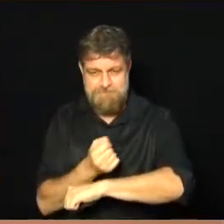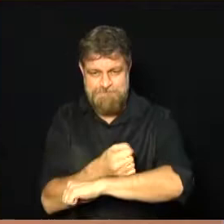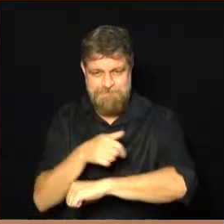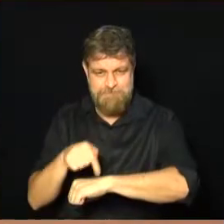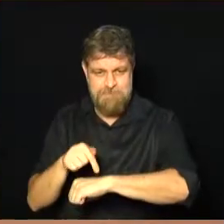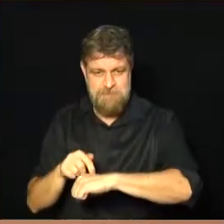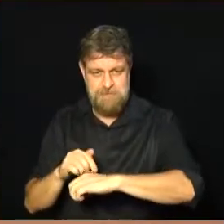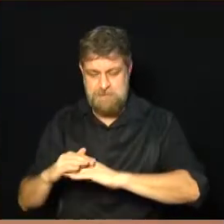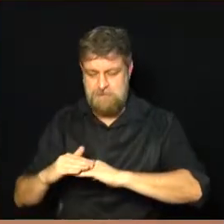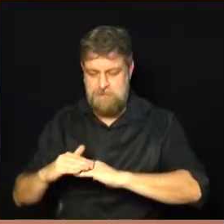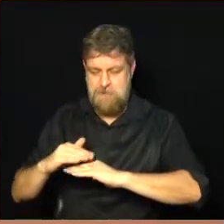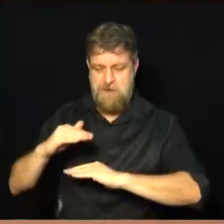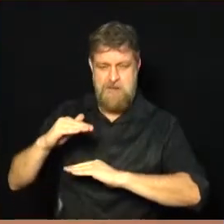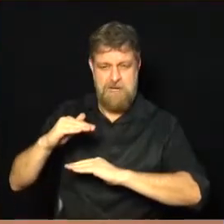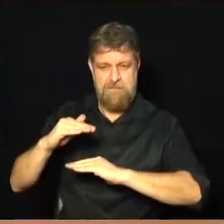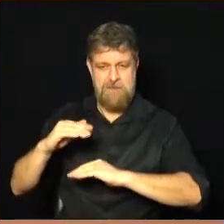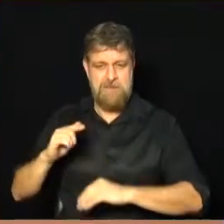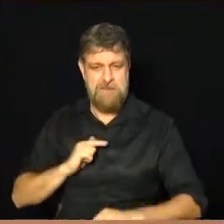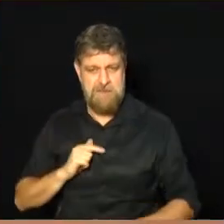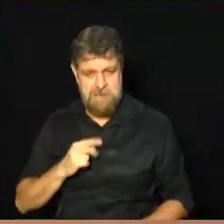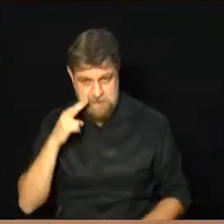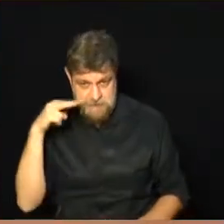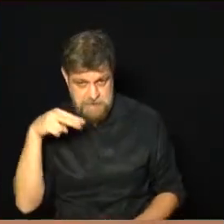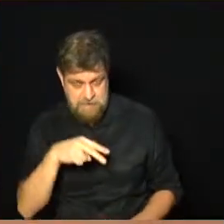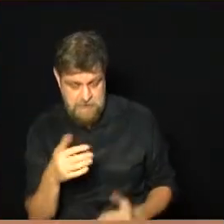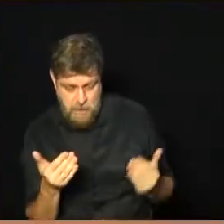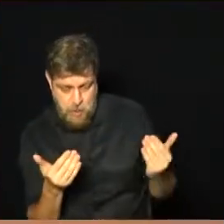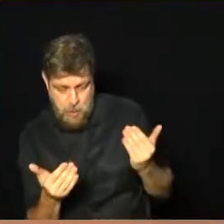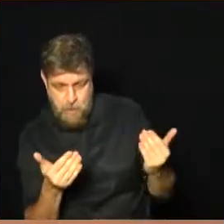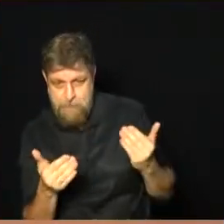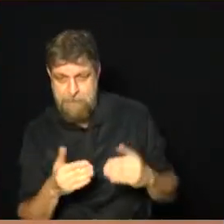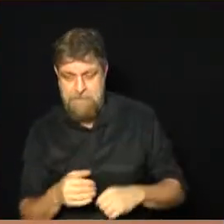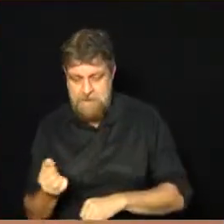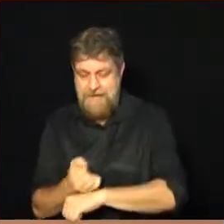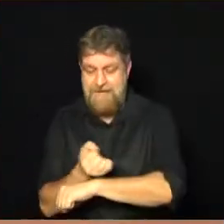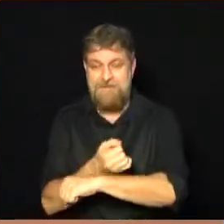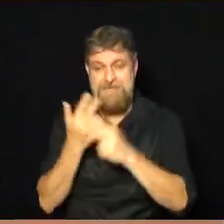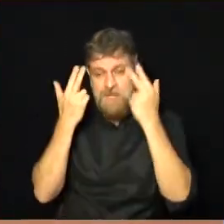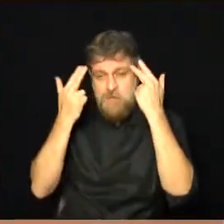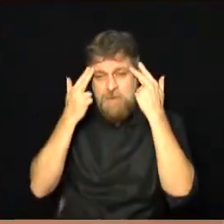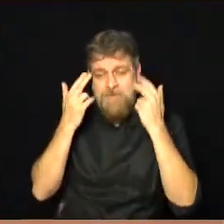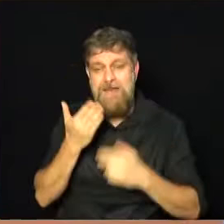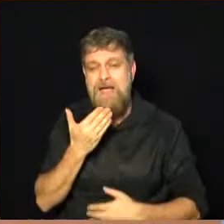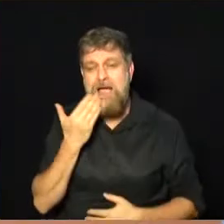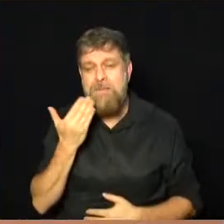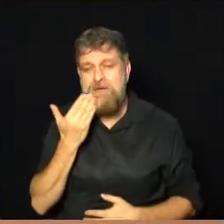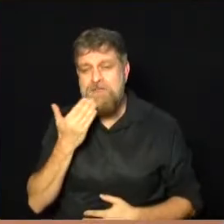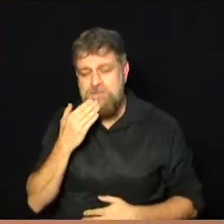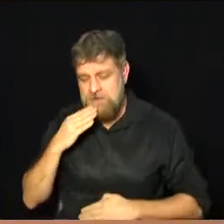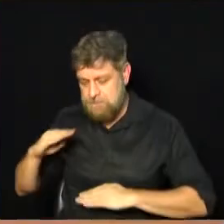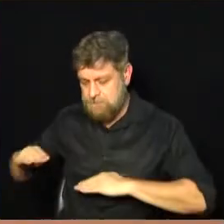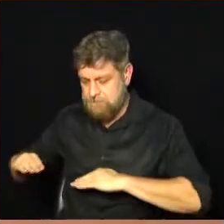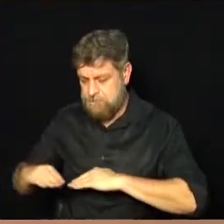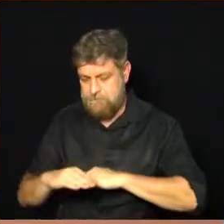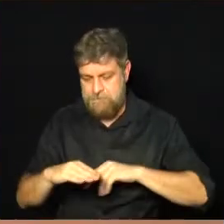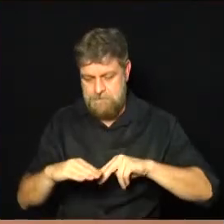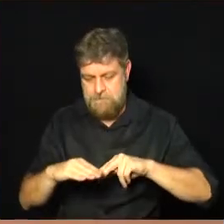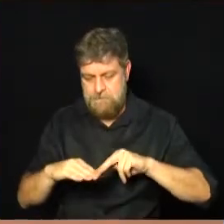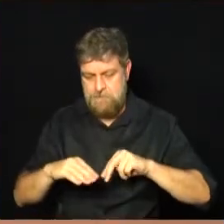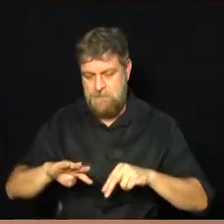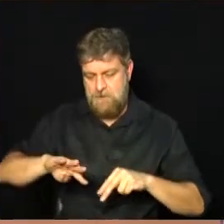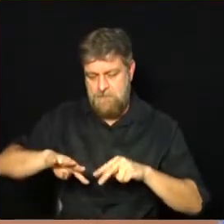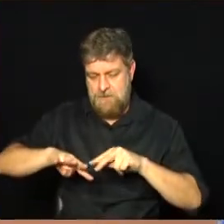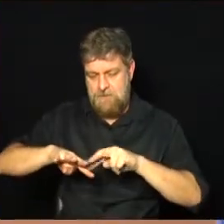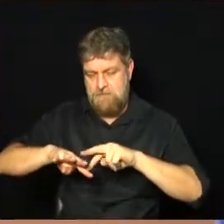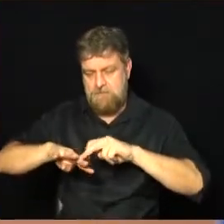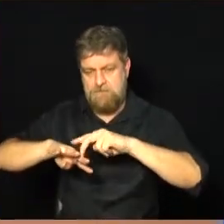gente faz um pouquinho mais elevado, né, do que a calçada normal, para facilitar aquele acesso inicial do cidadão